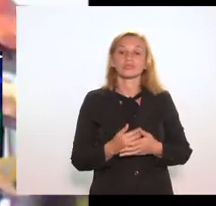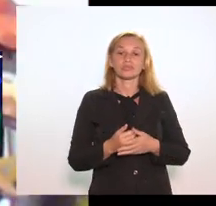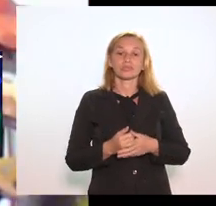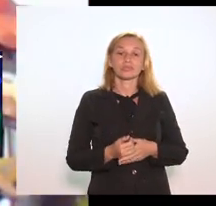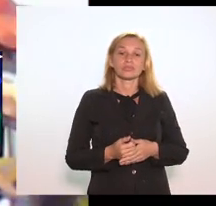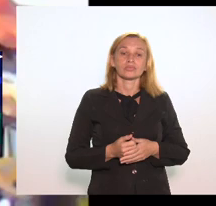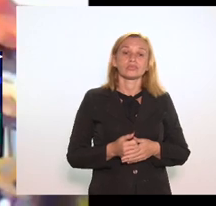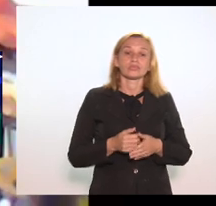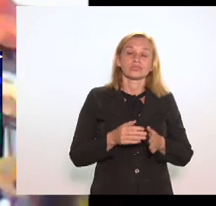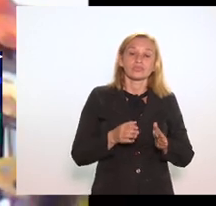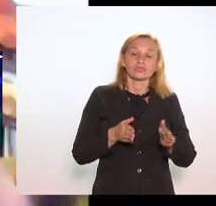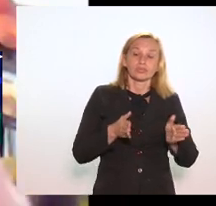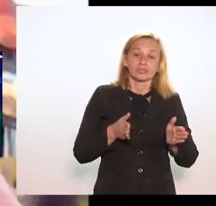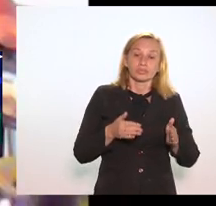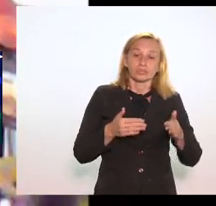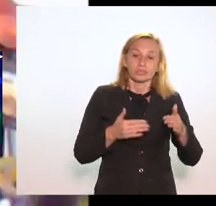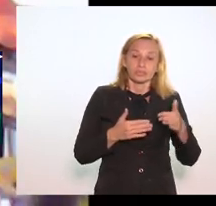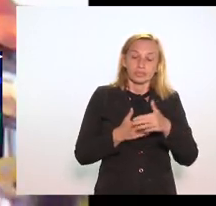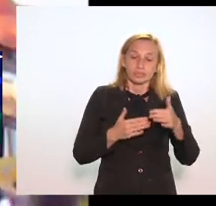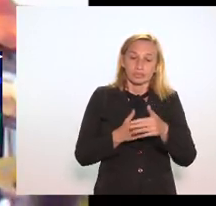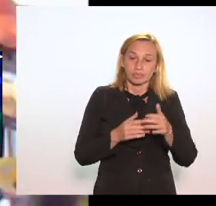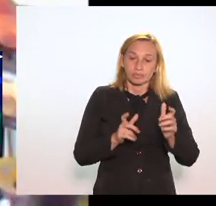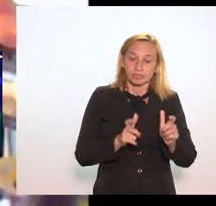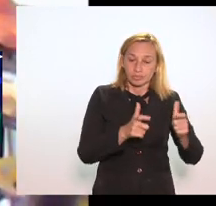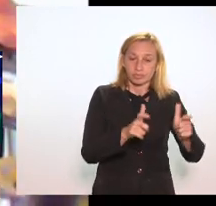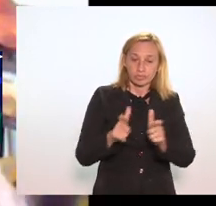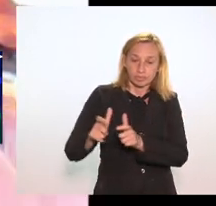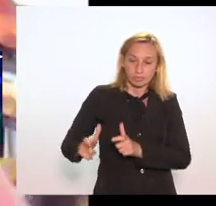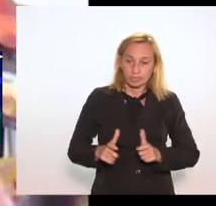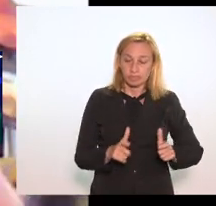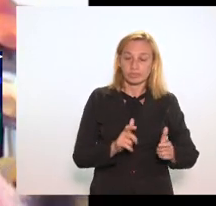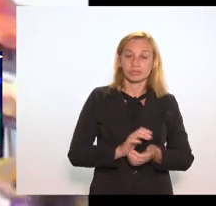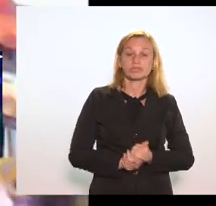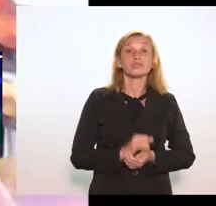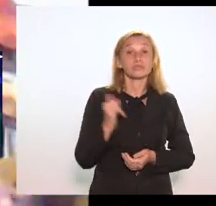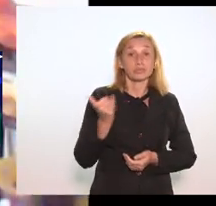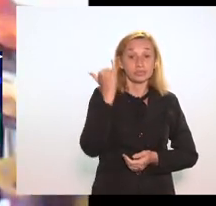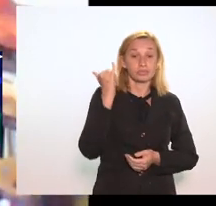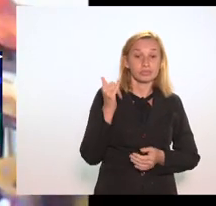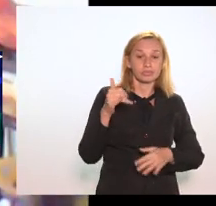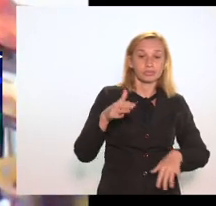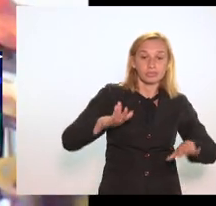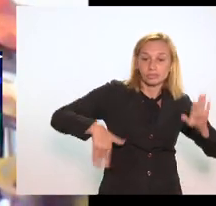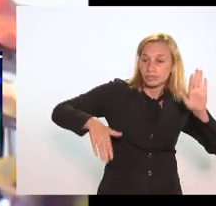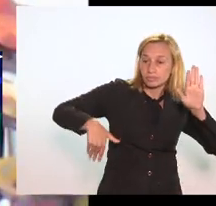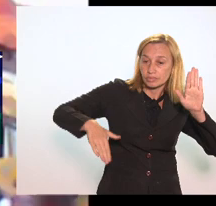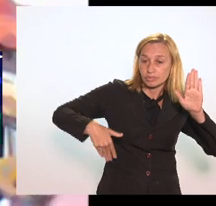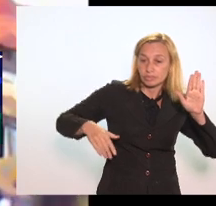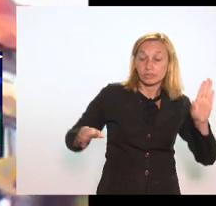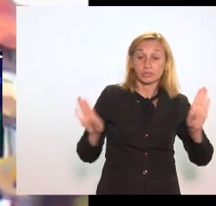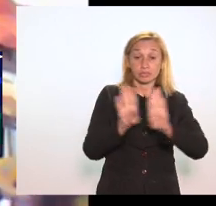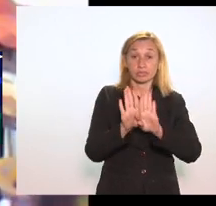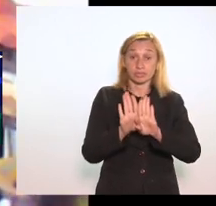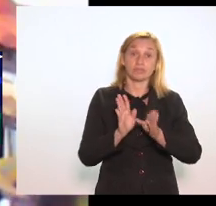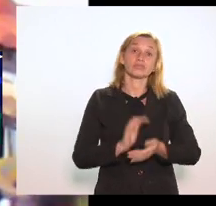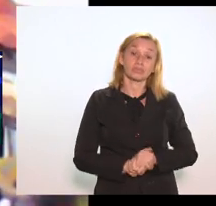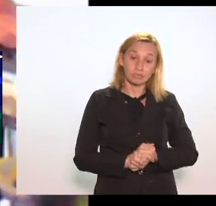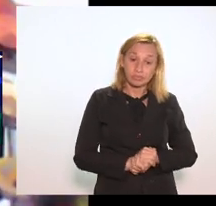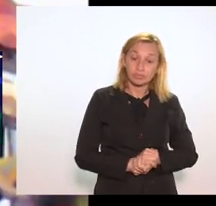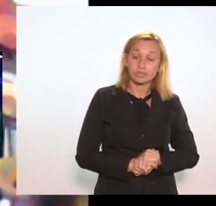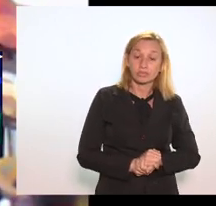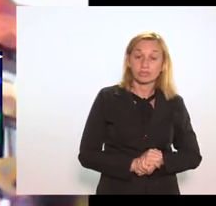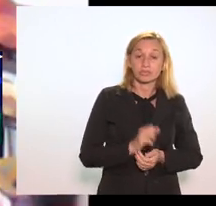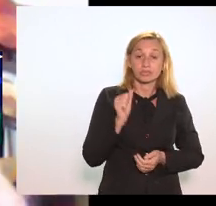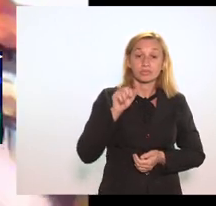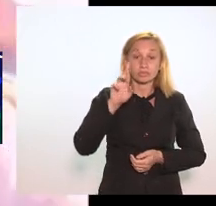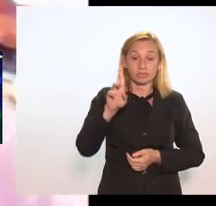medidas de restrição do convívio social paralisar se nesse setor assim como importante que astrais não sejam frequentados por que embora seja um espaço ao